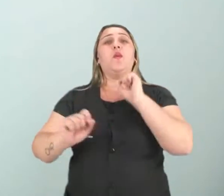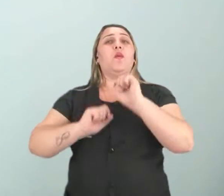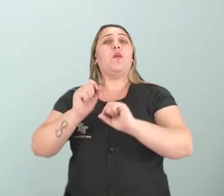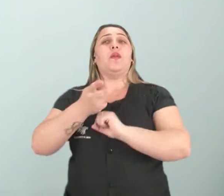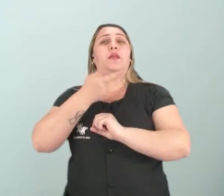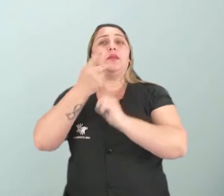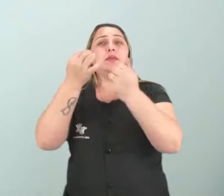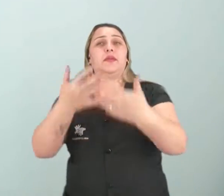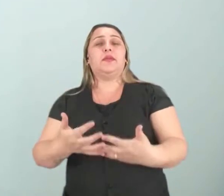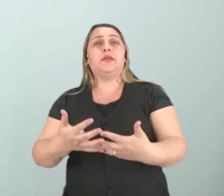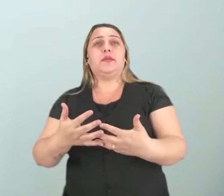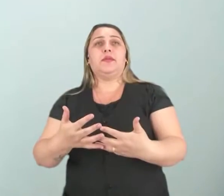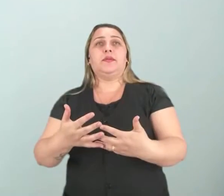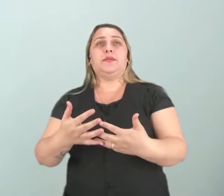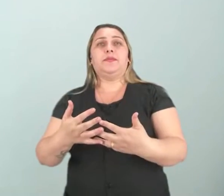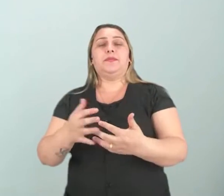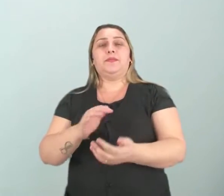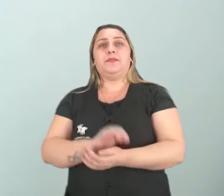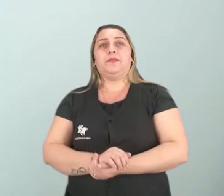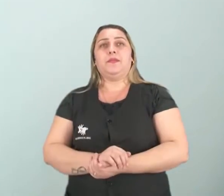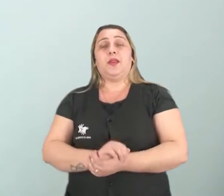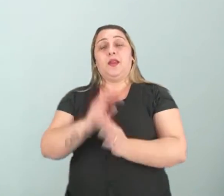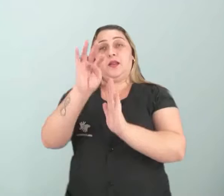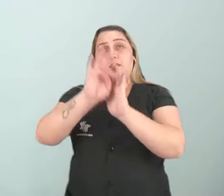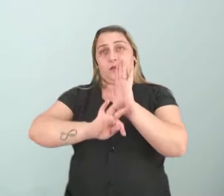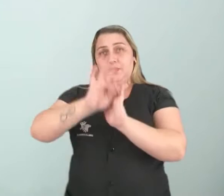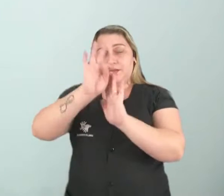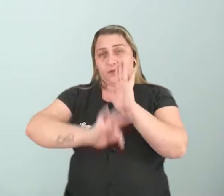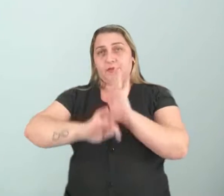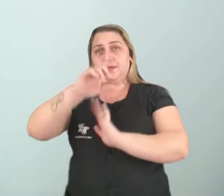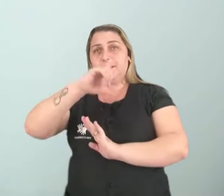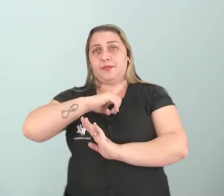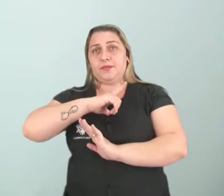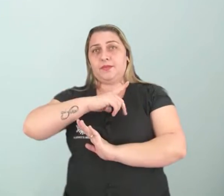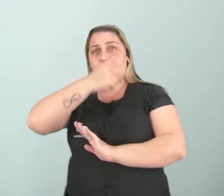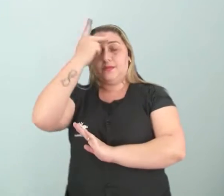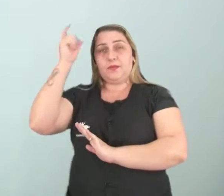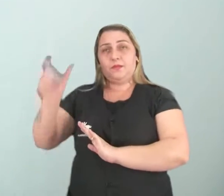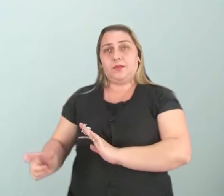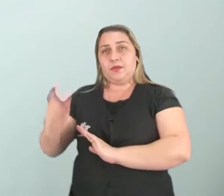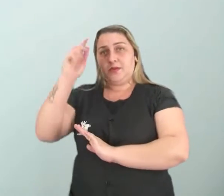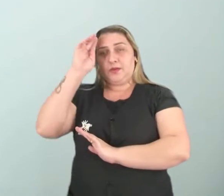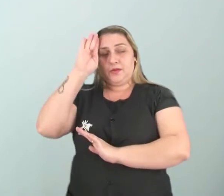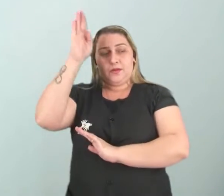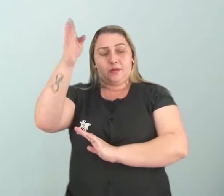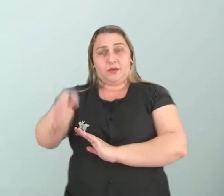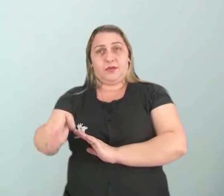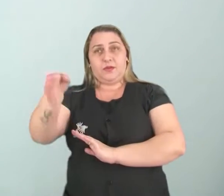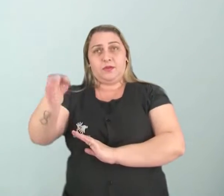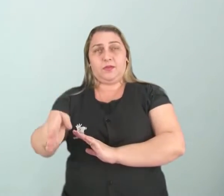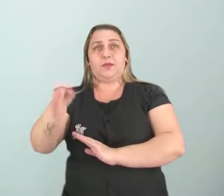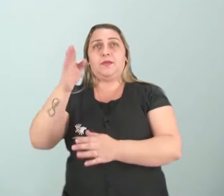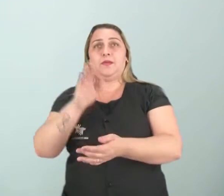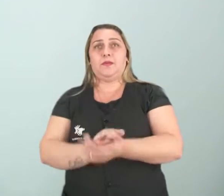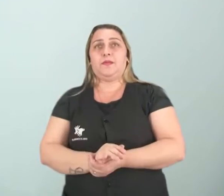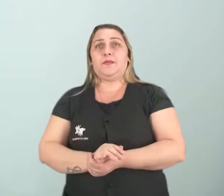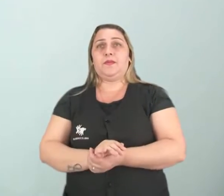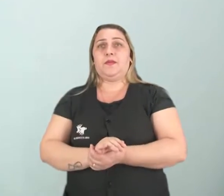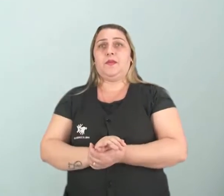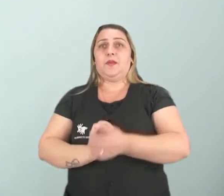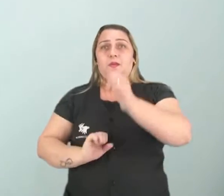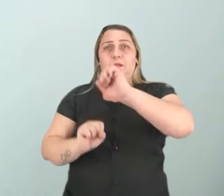dessa narrativa? A narrativa é um texto que vai ter aí um personagem principal que vai ser tratado como